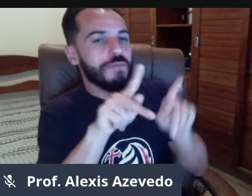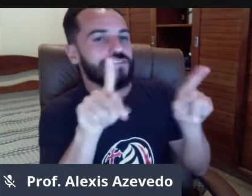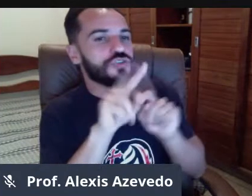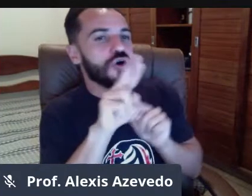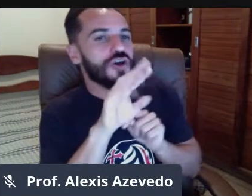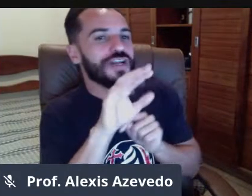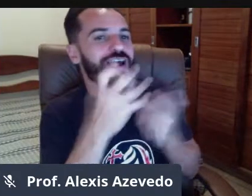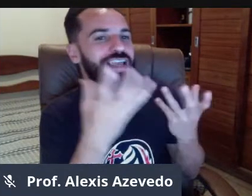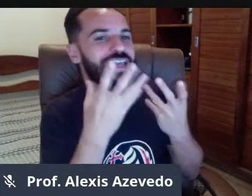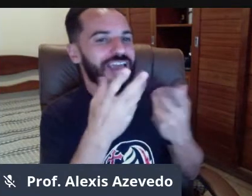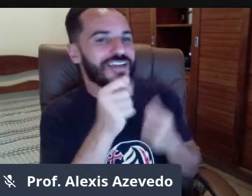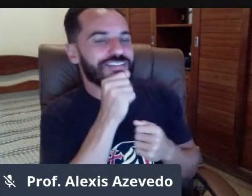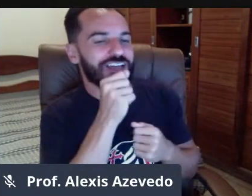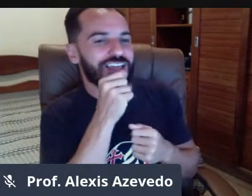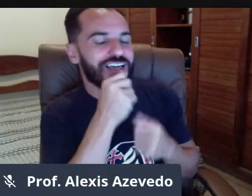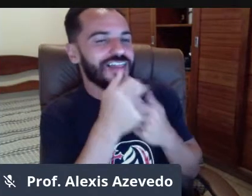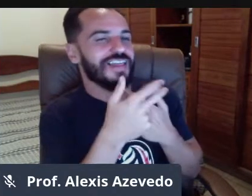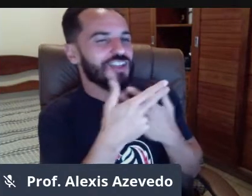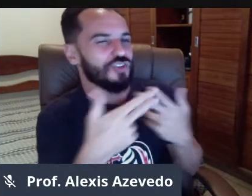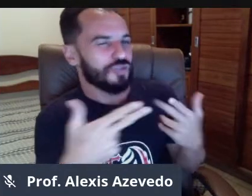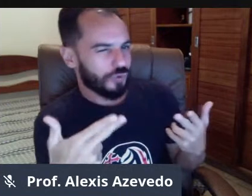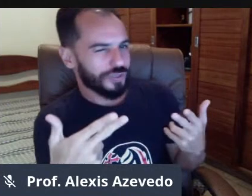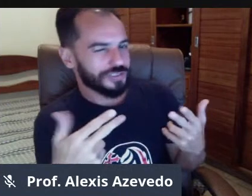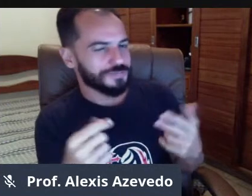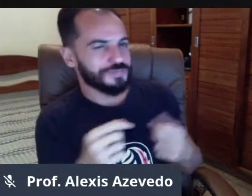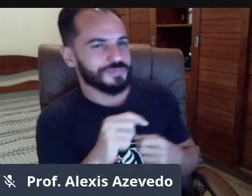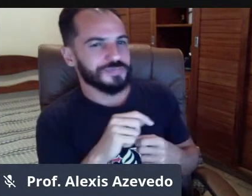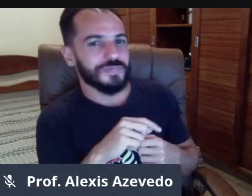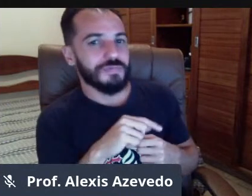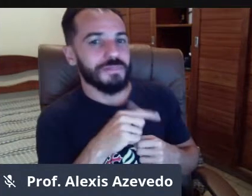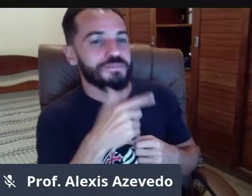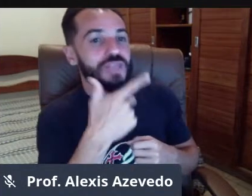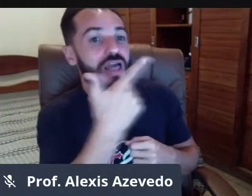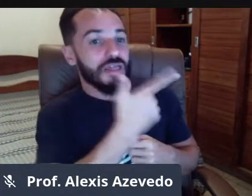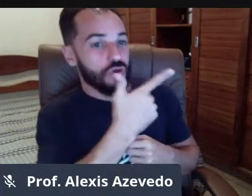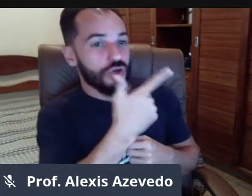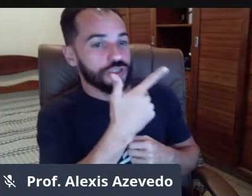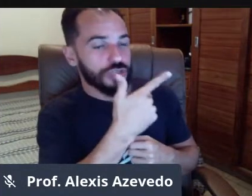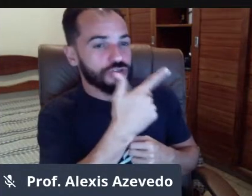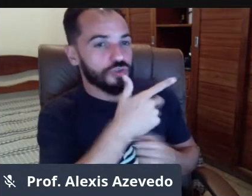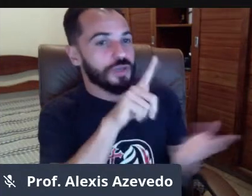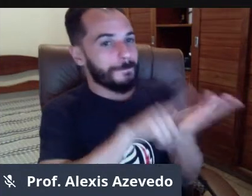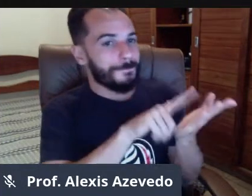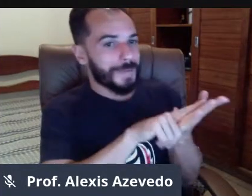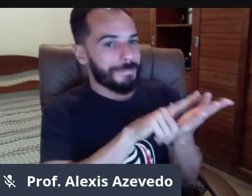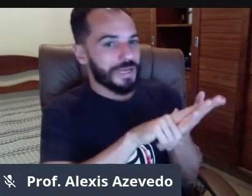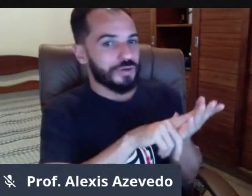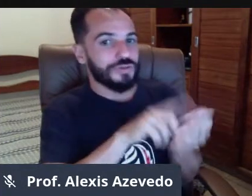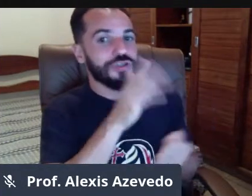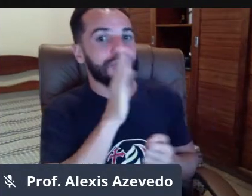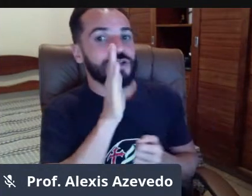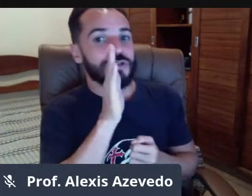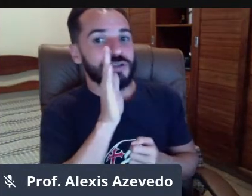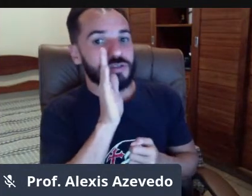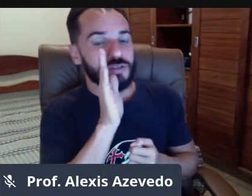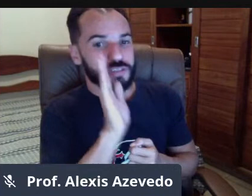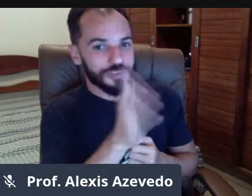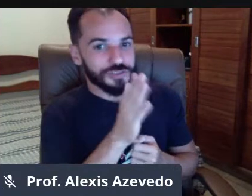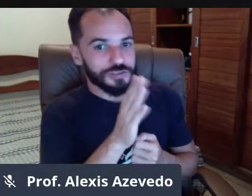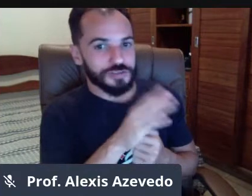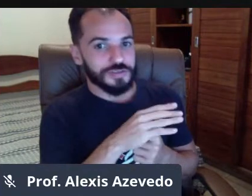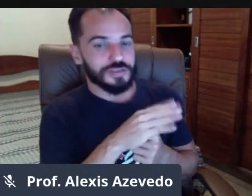detalhezinho muito rápido que eu não falei. É o seguinte, esses dois folders, eles já estarão desatualizados, né,